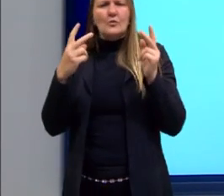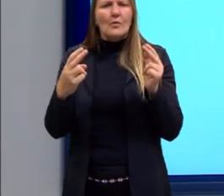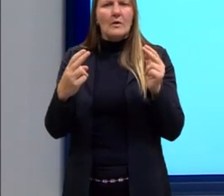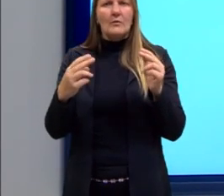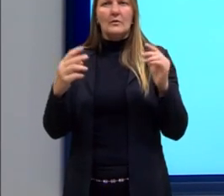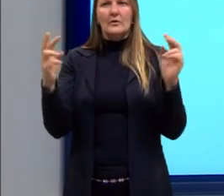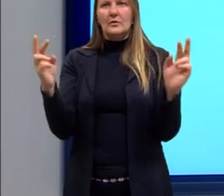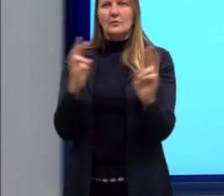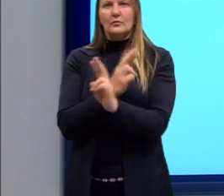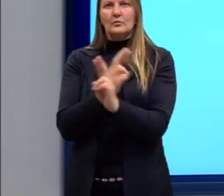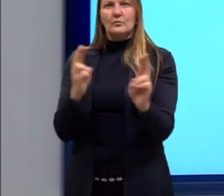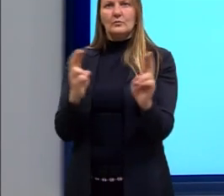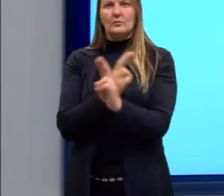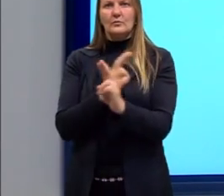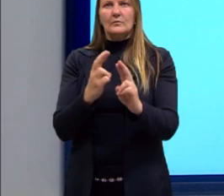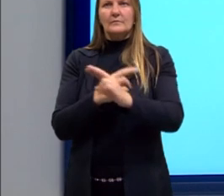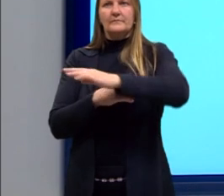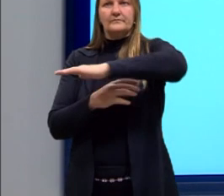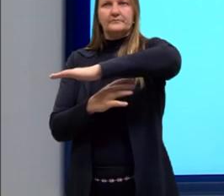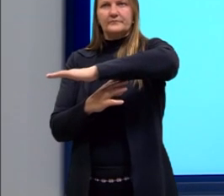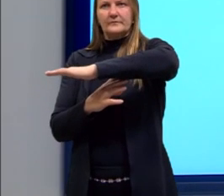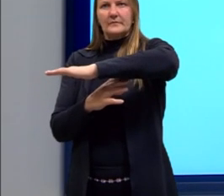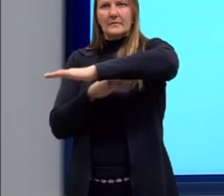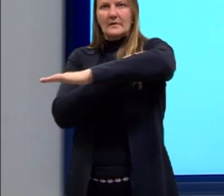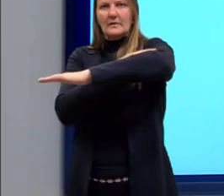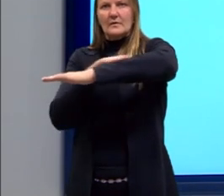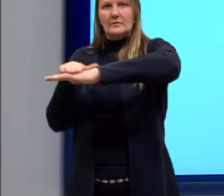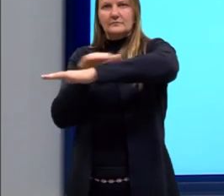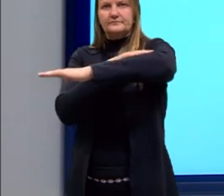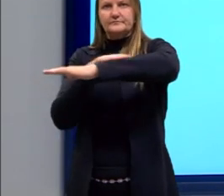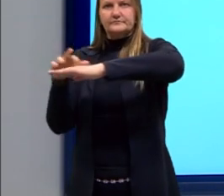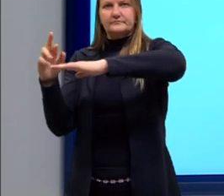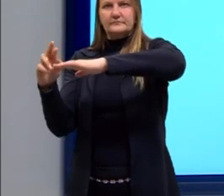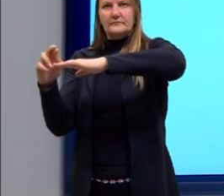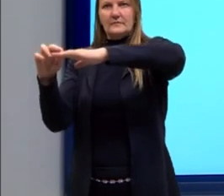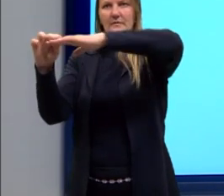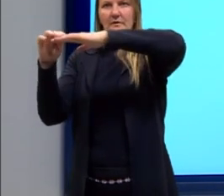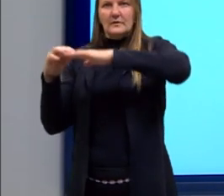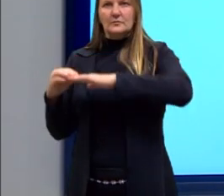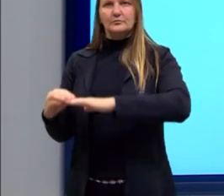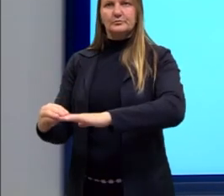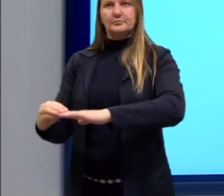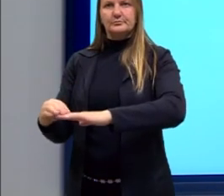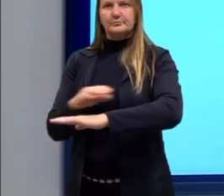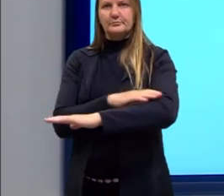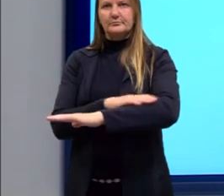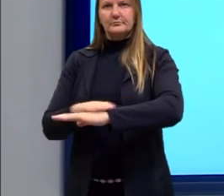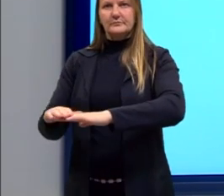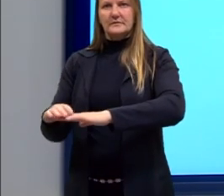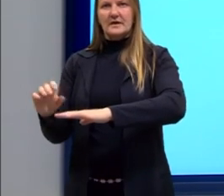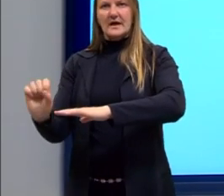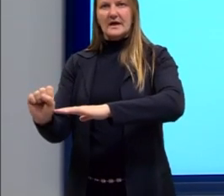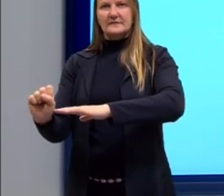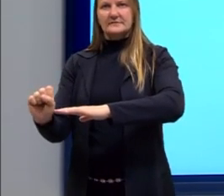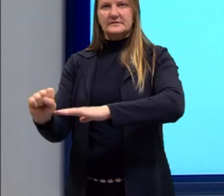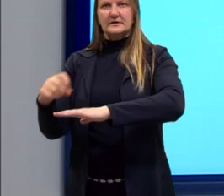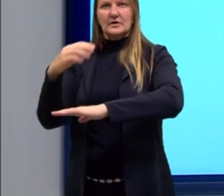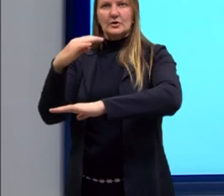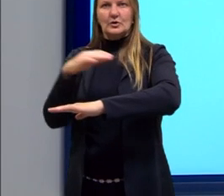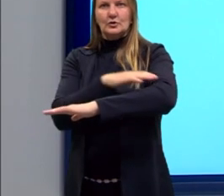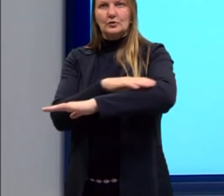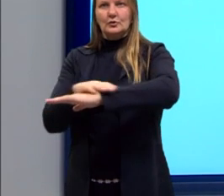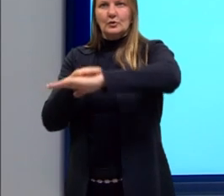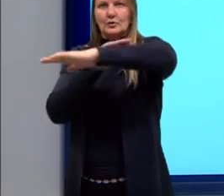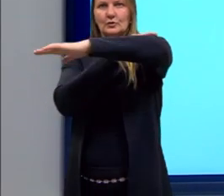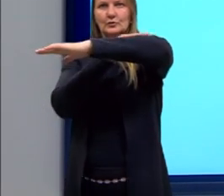está em relação a reta paralela r e o outro está em relação a reta paralela s mas